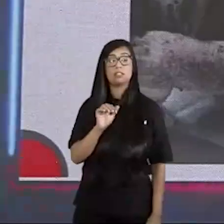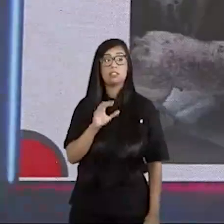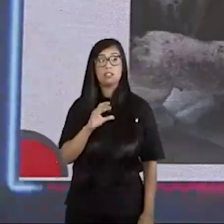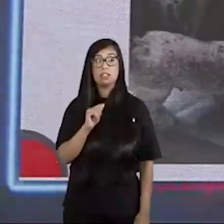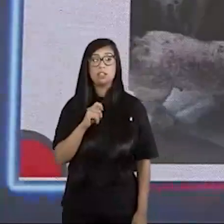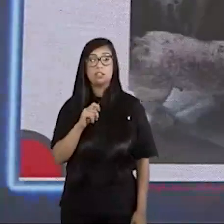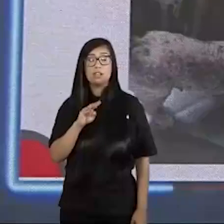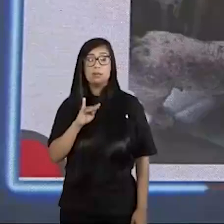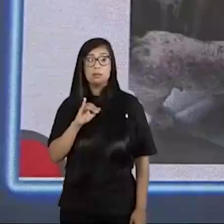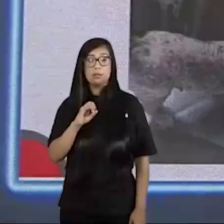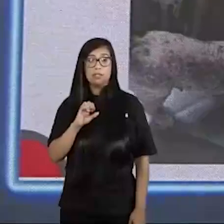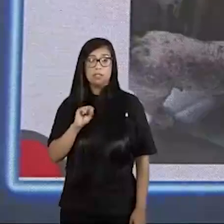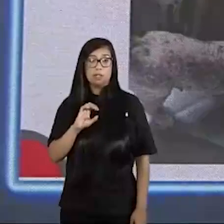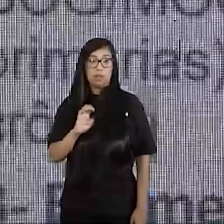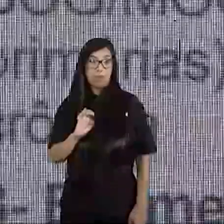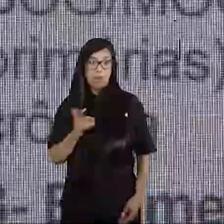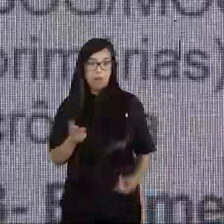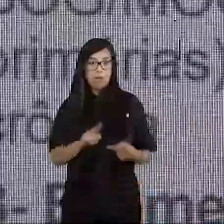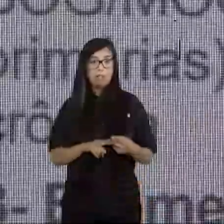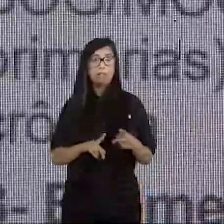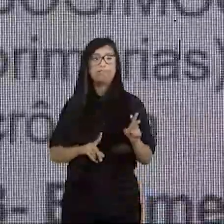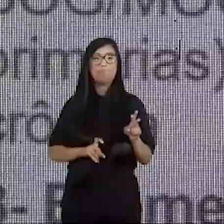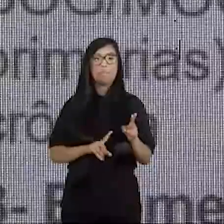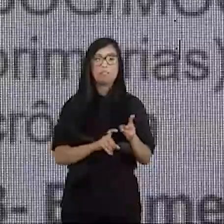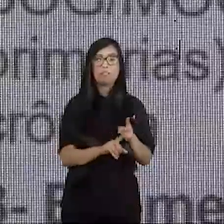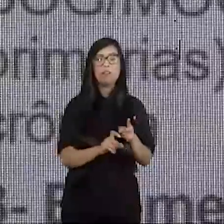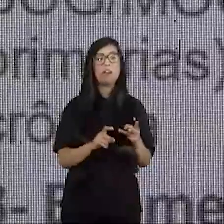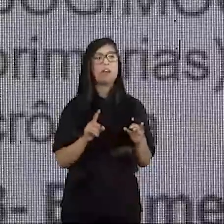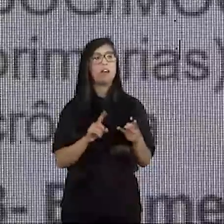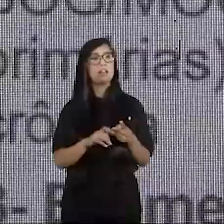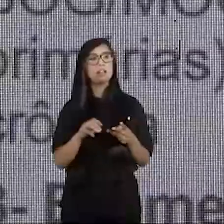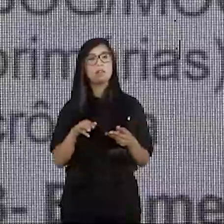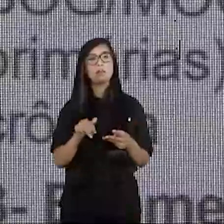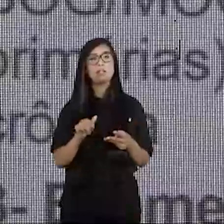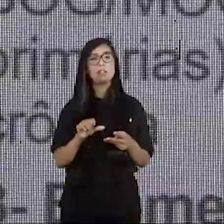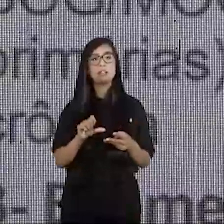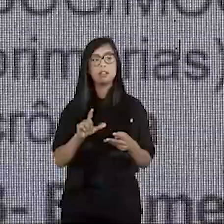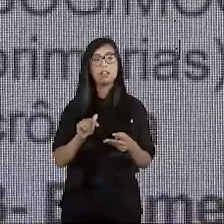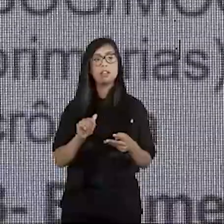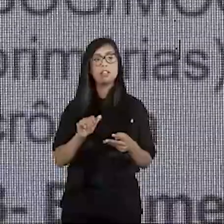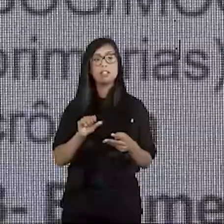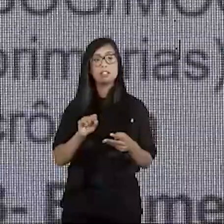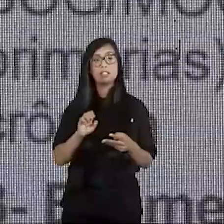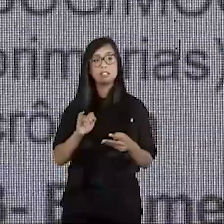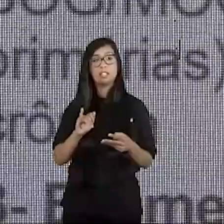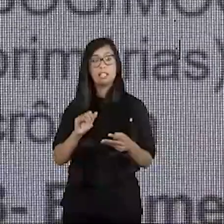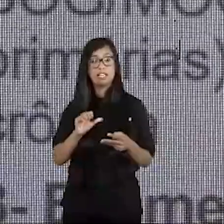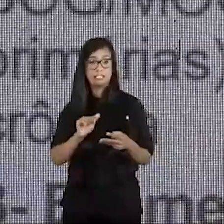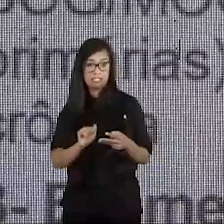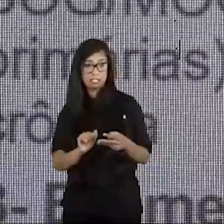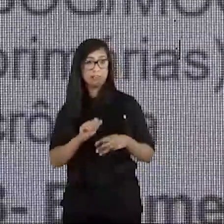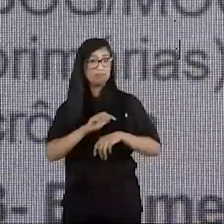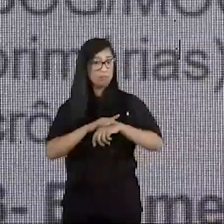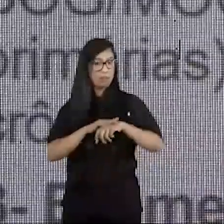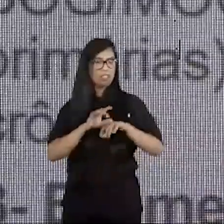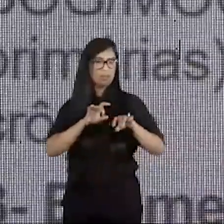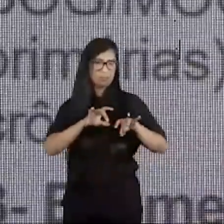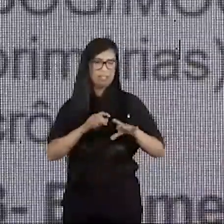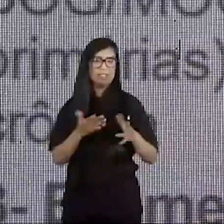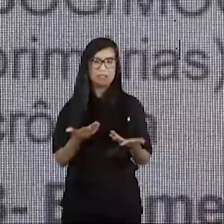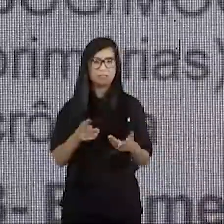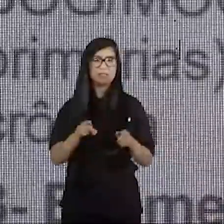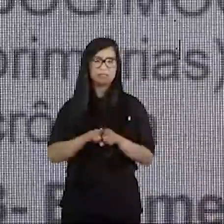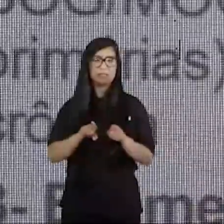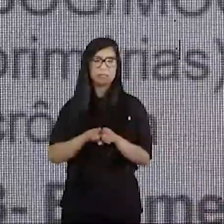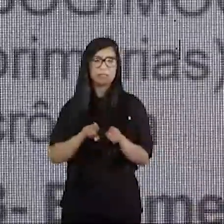com sobrecrescimento de bactéria, com sobrecrescimento de malacésia, que a gente chama de BOG e MOG. Lembrando, gente,